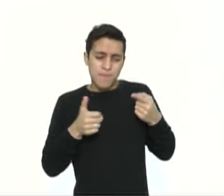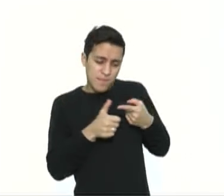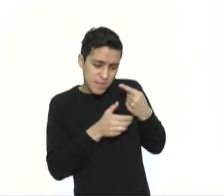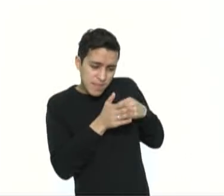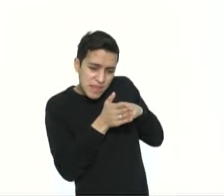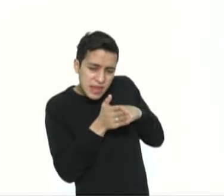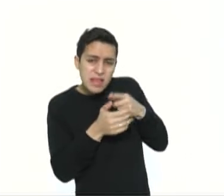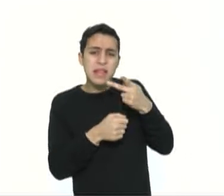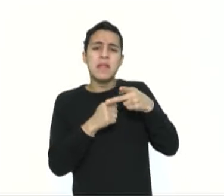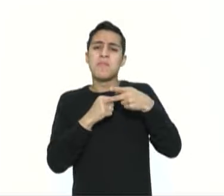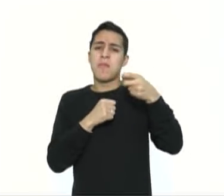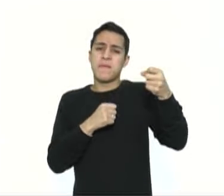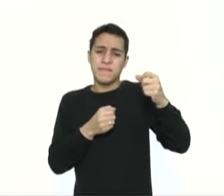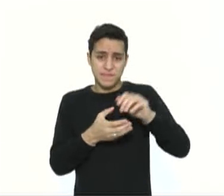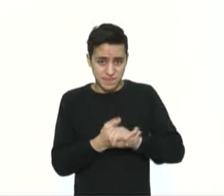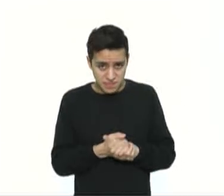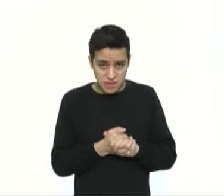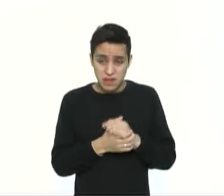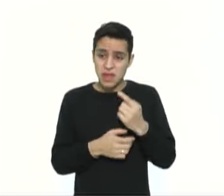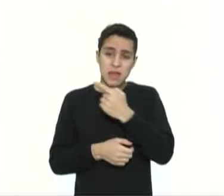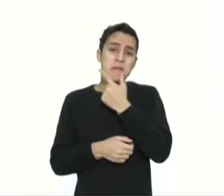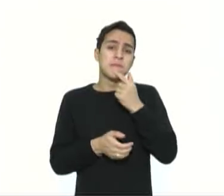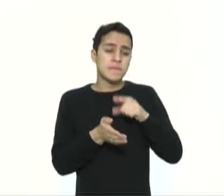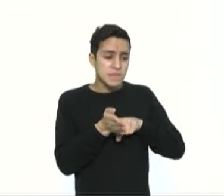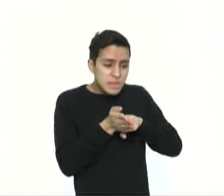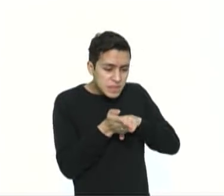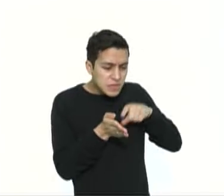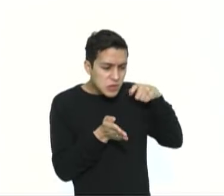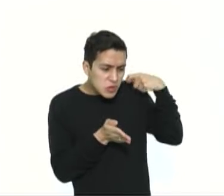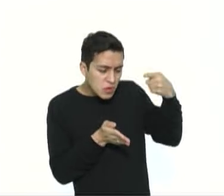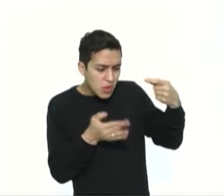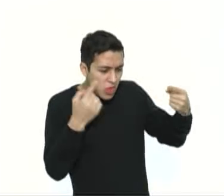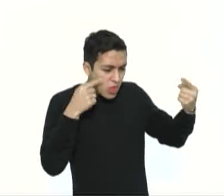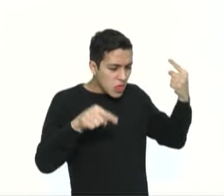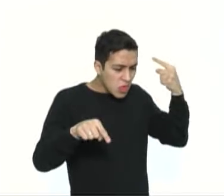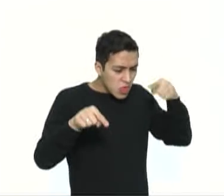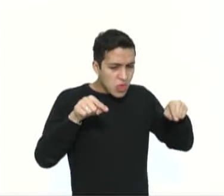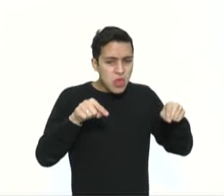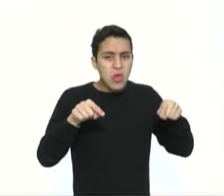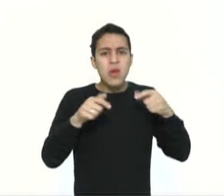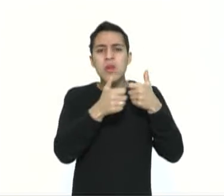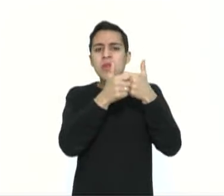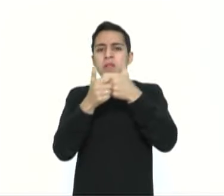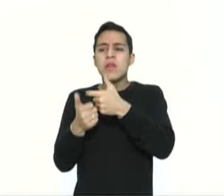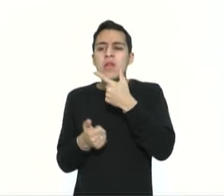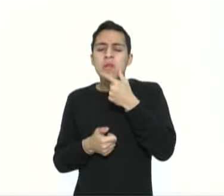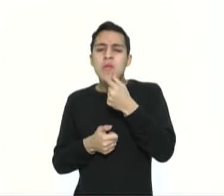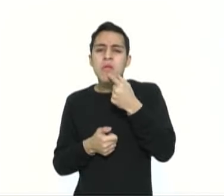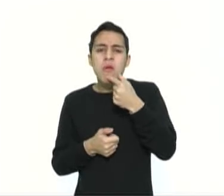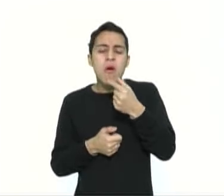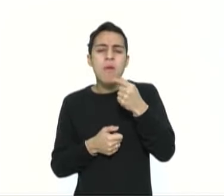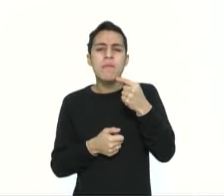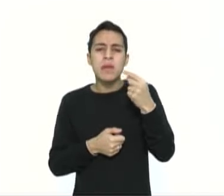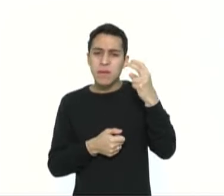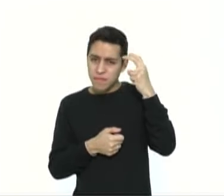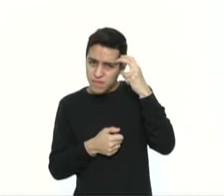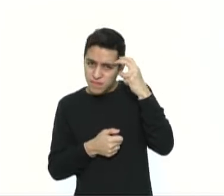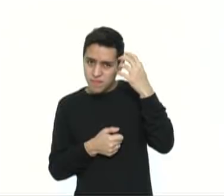de pós-graduação, quando pesquisou as descobertas do suíço Jean Piaget.